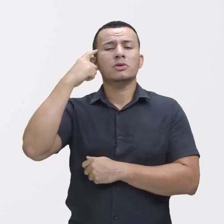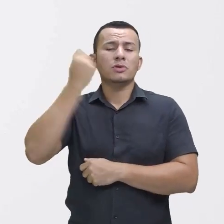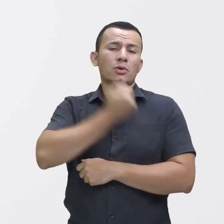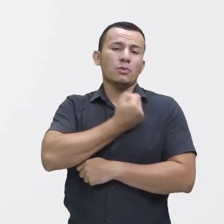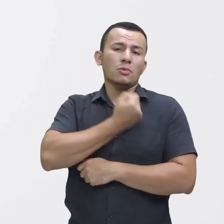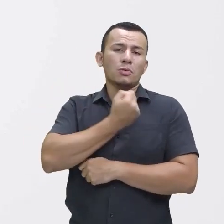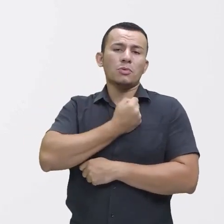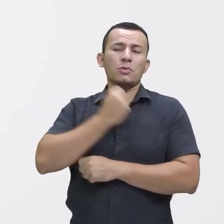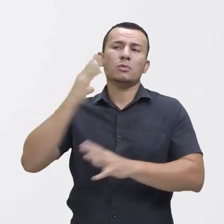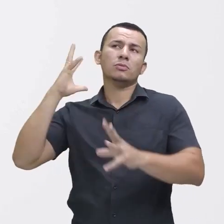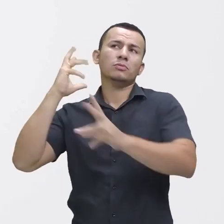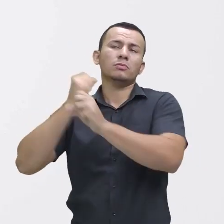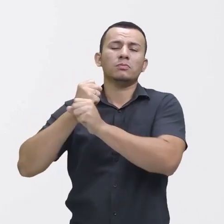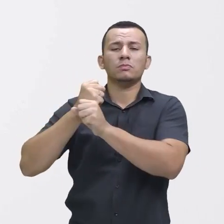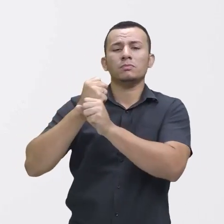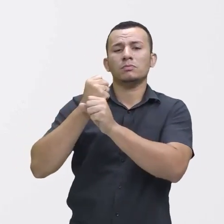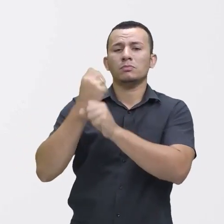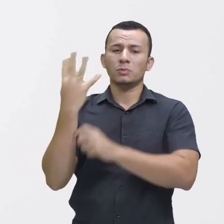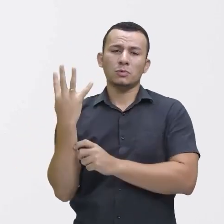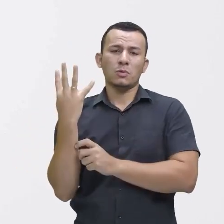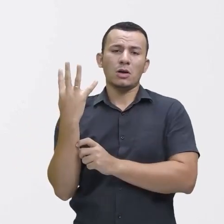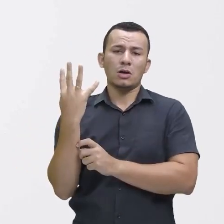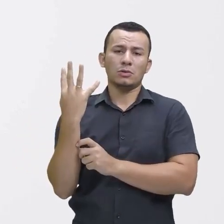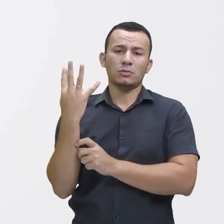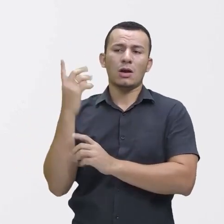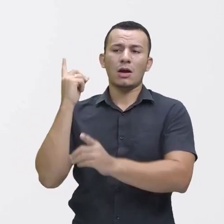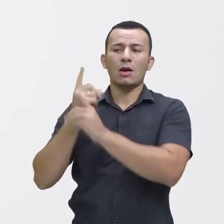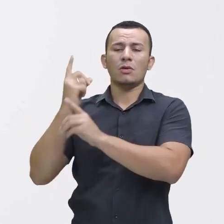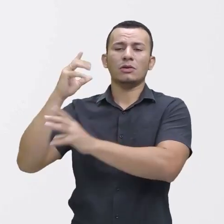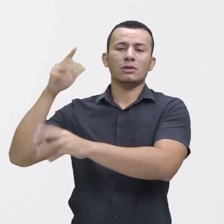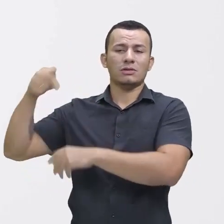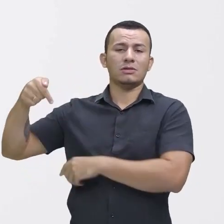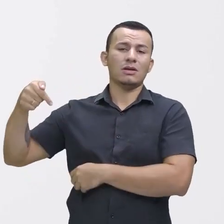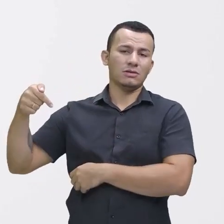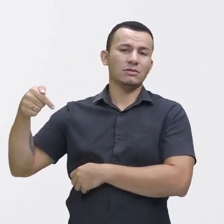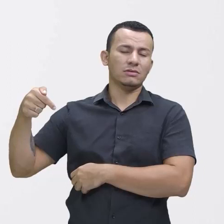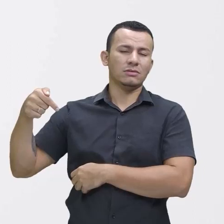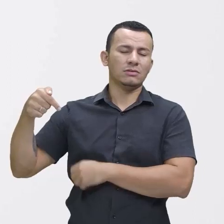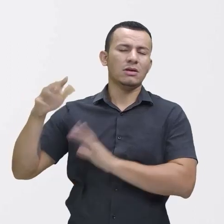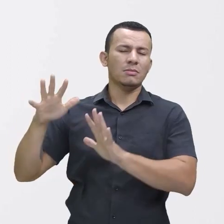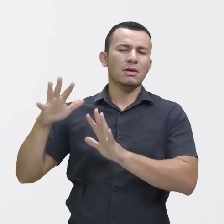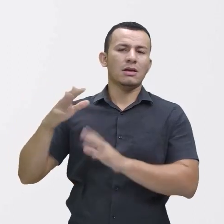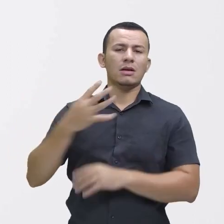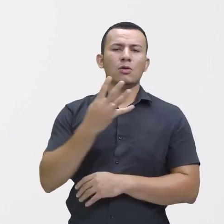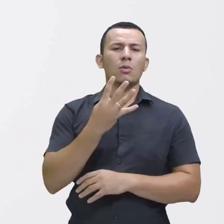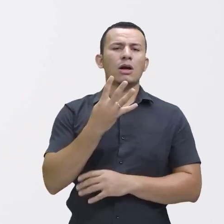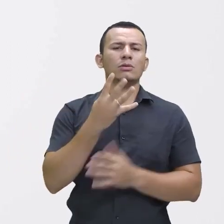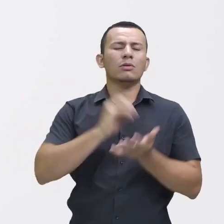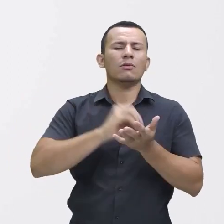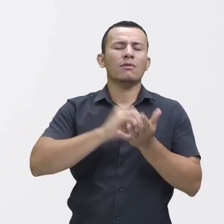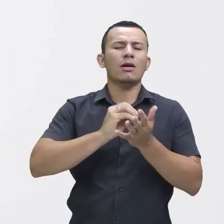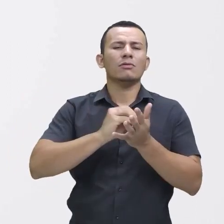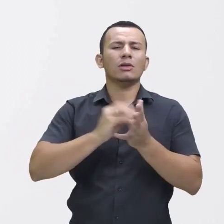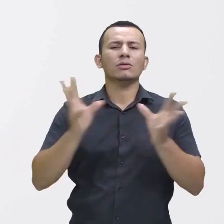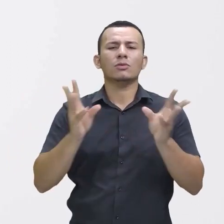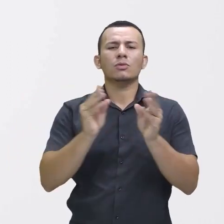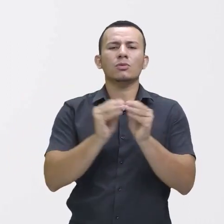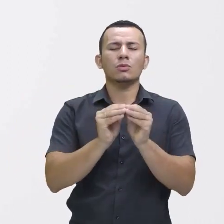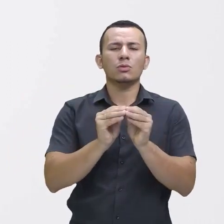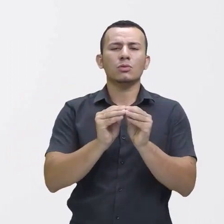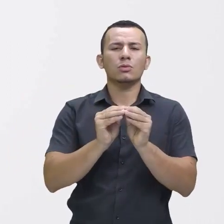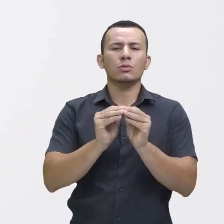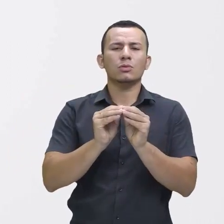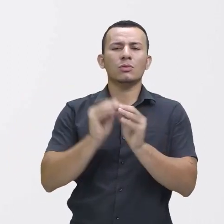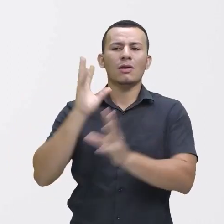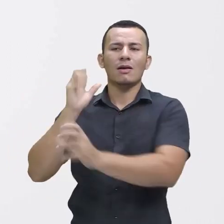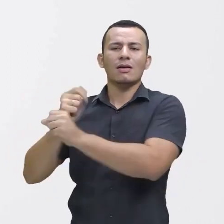com 4 e obtive o número no total 7. Qual é o número que somado com 4 vai dar 7? Qual?